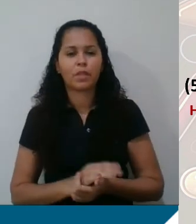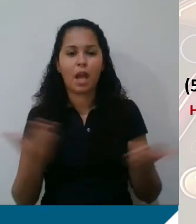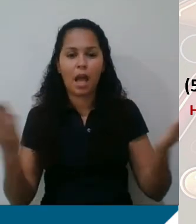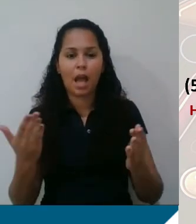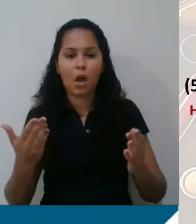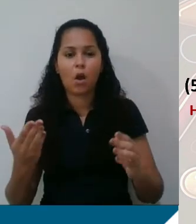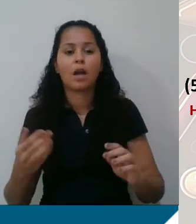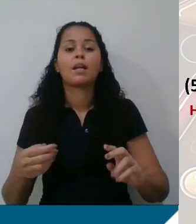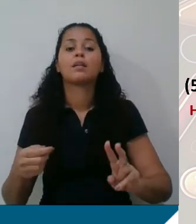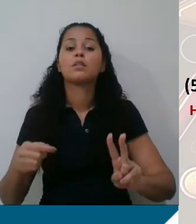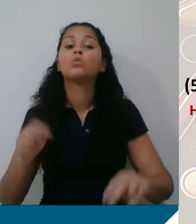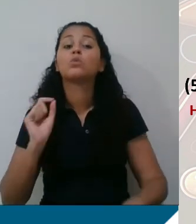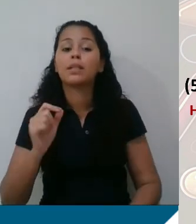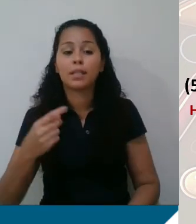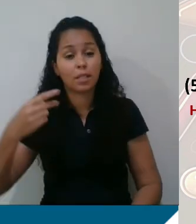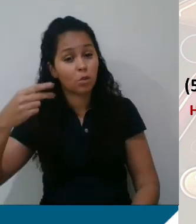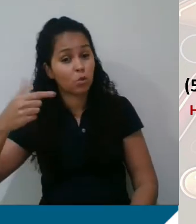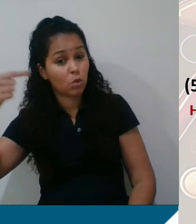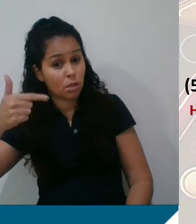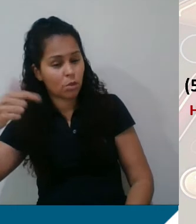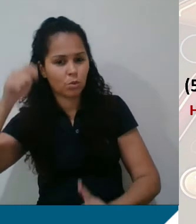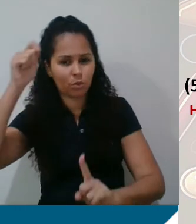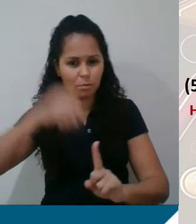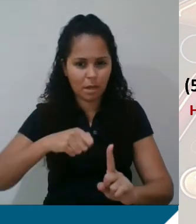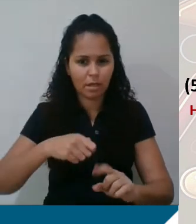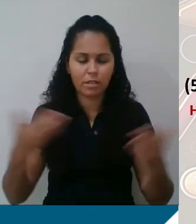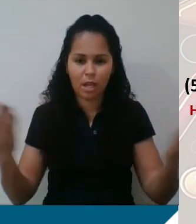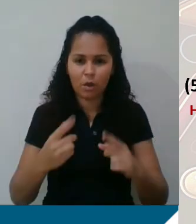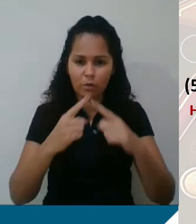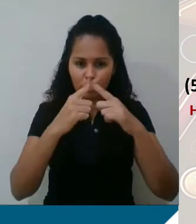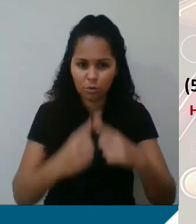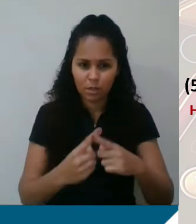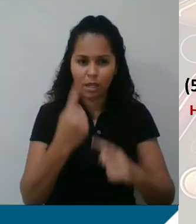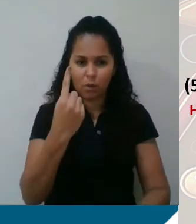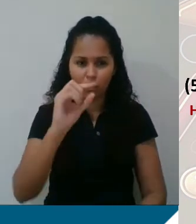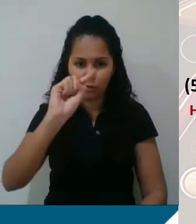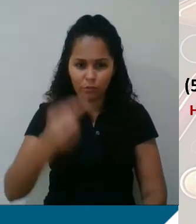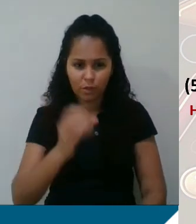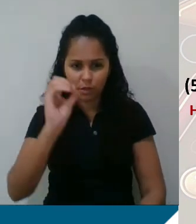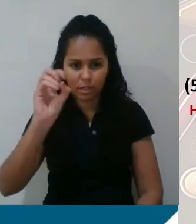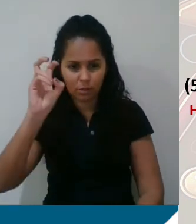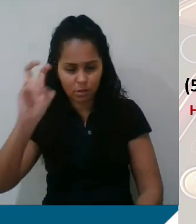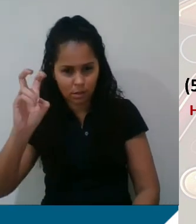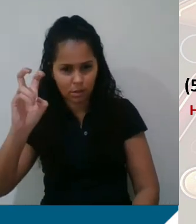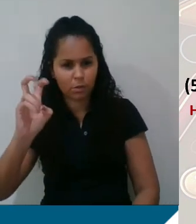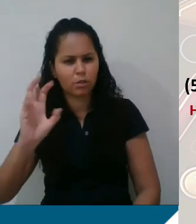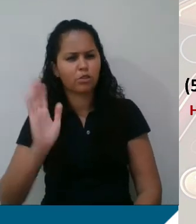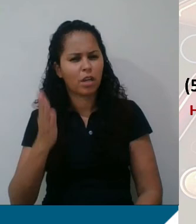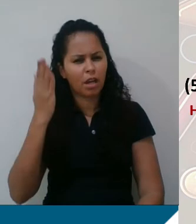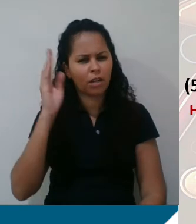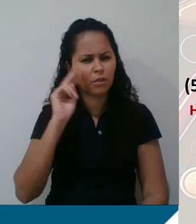No segundo mês, eu devo fazer um novo produto por 1,05. E aí, de uma forma reduzida, como nós também já vimos